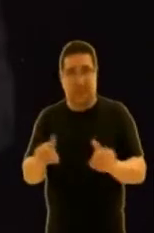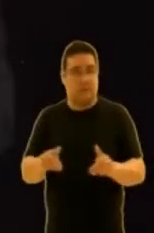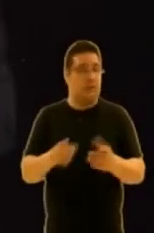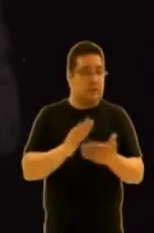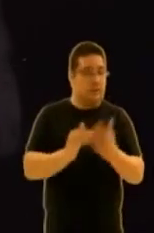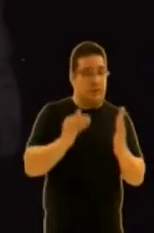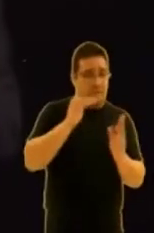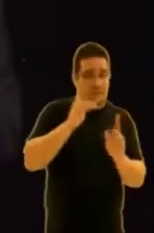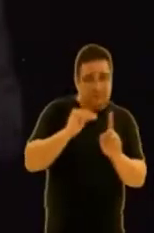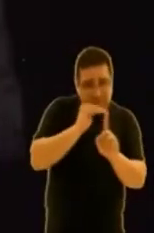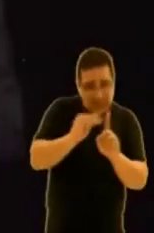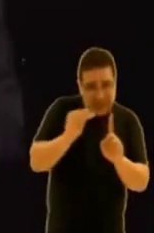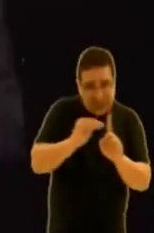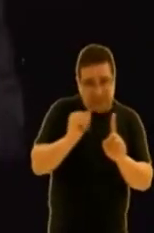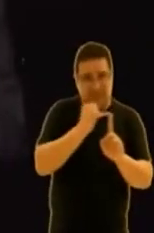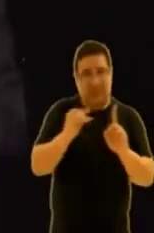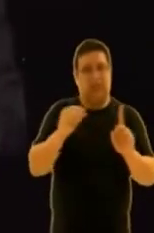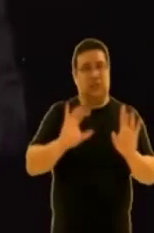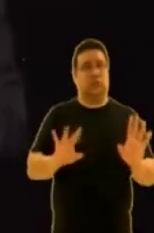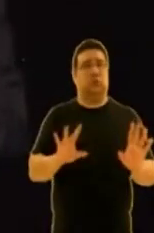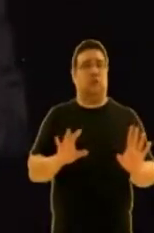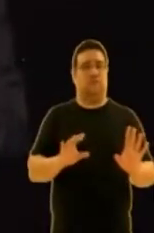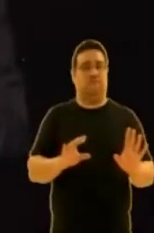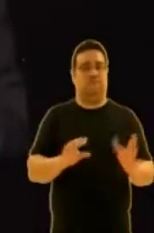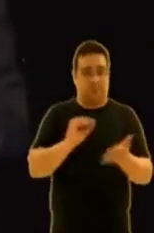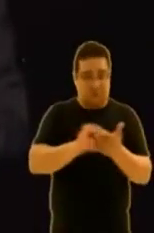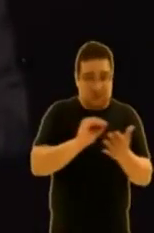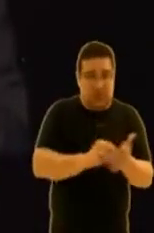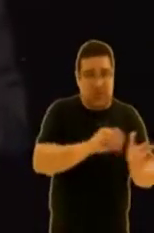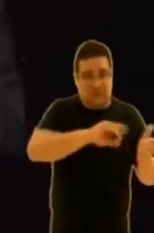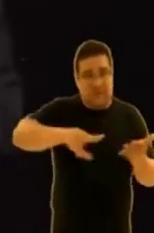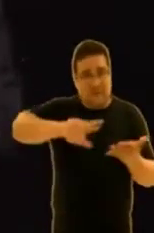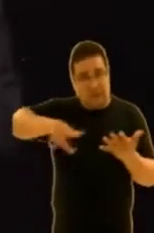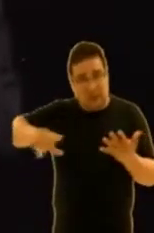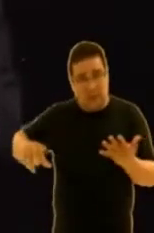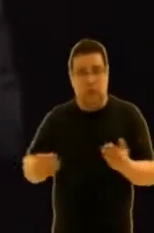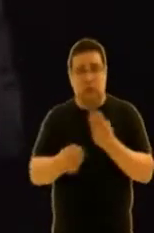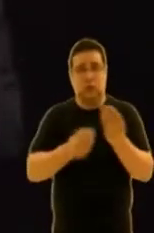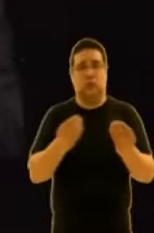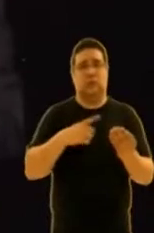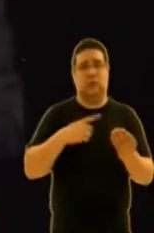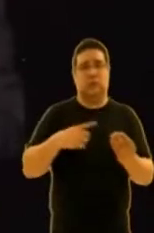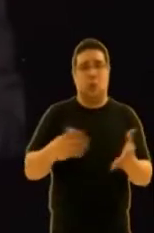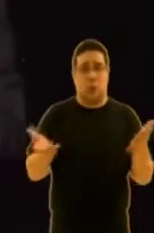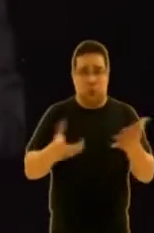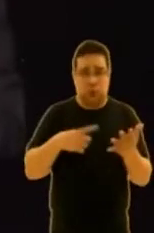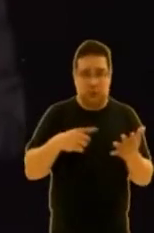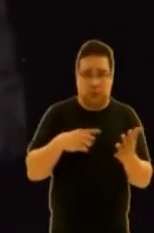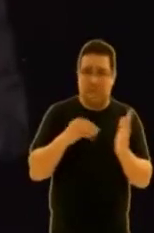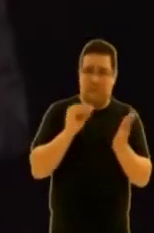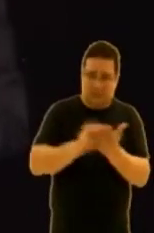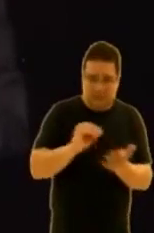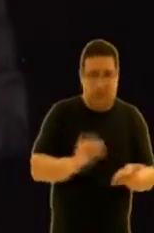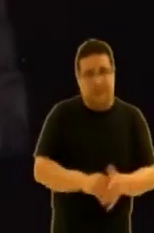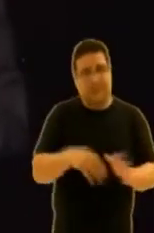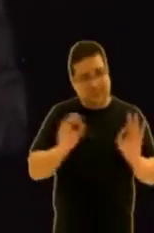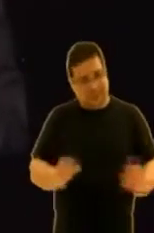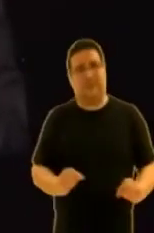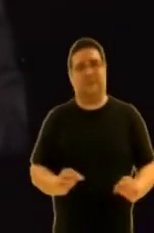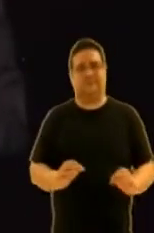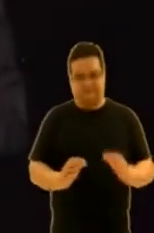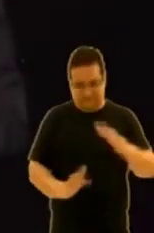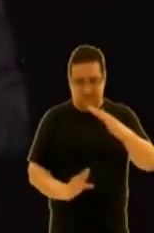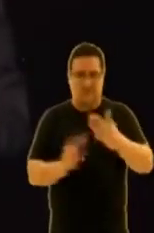metade do ensino fundamental. Os valores que temos seguramente ainda são muito aquém das